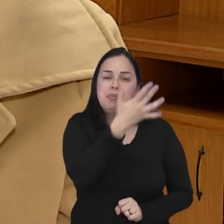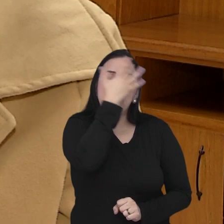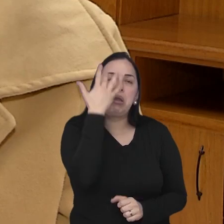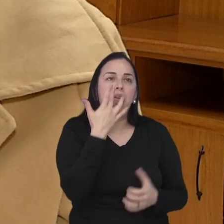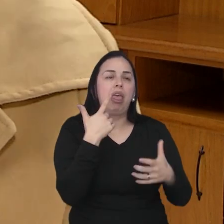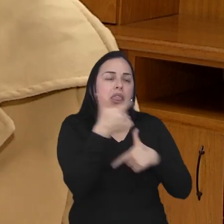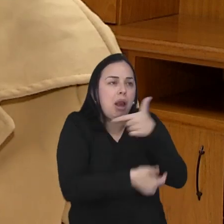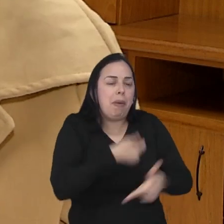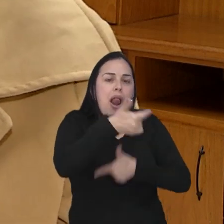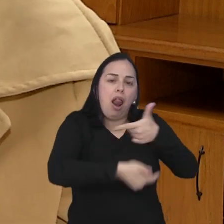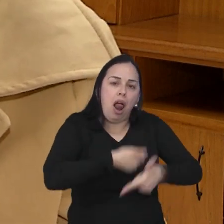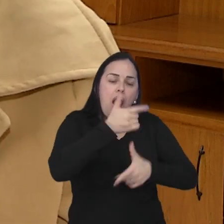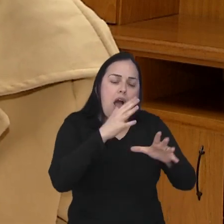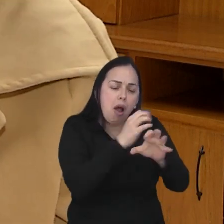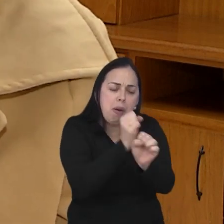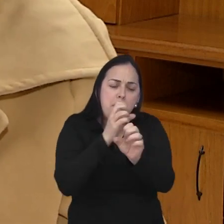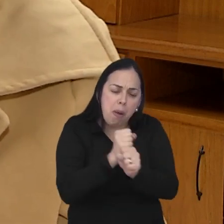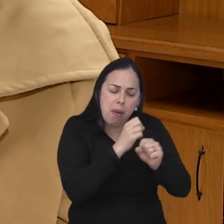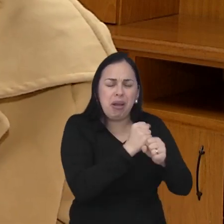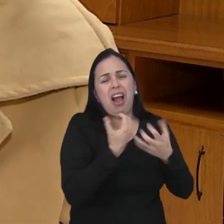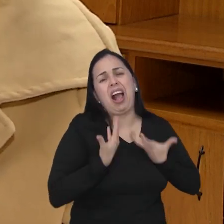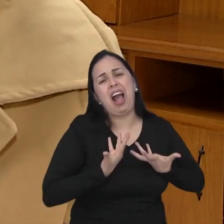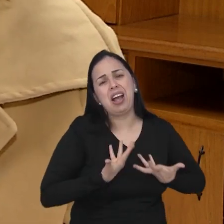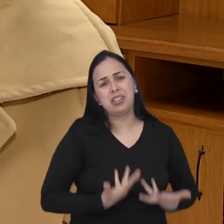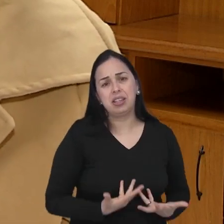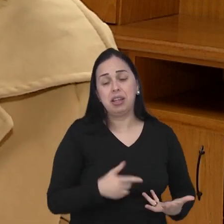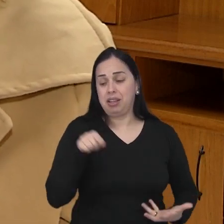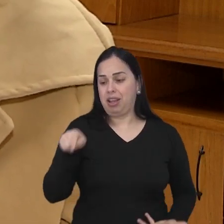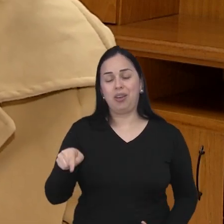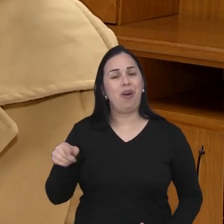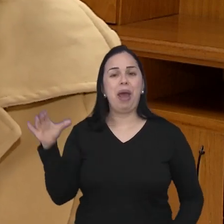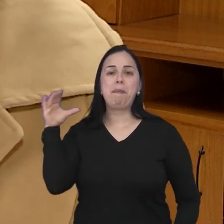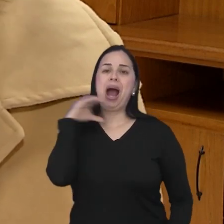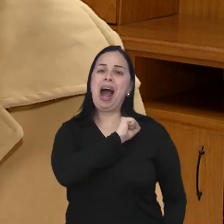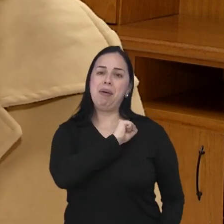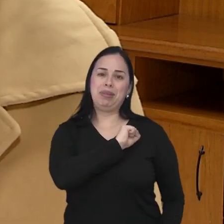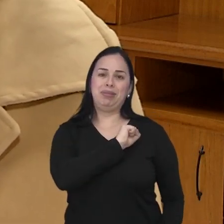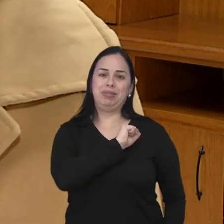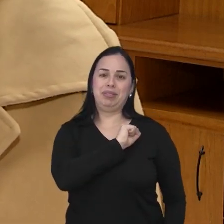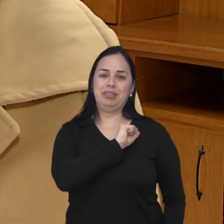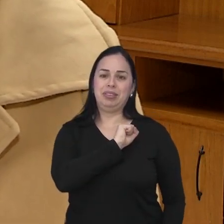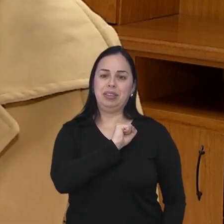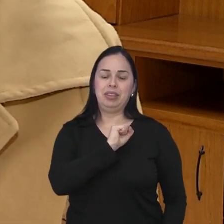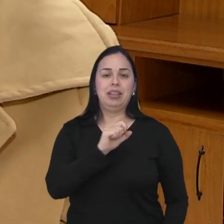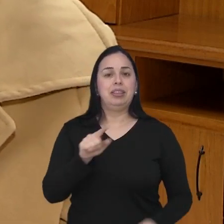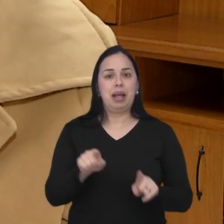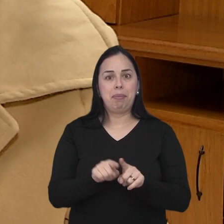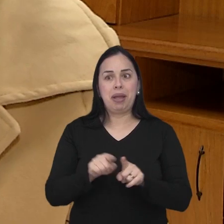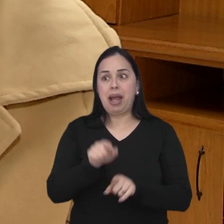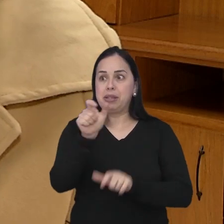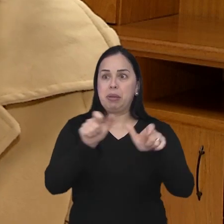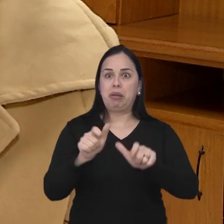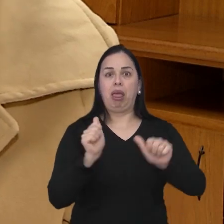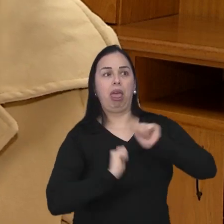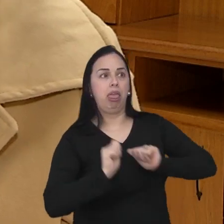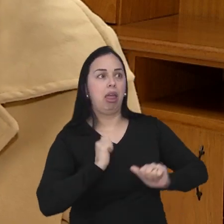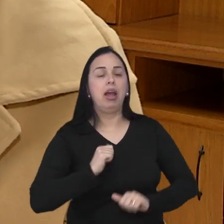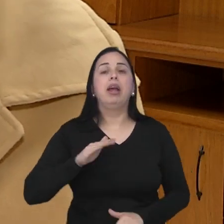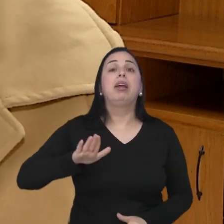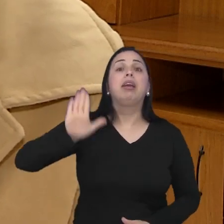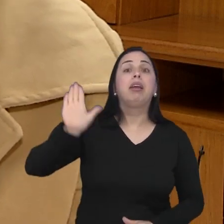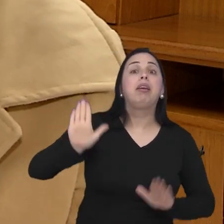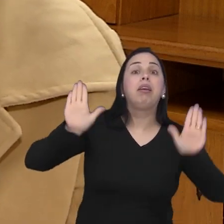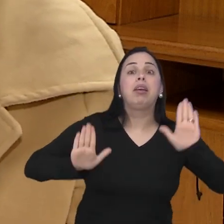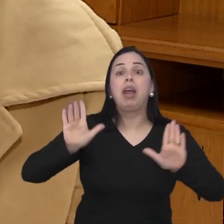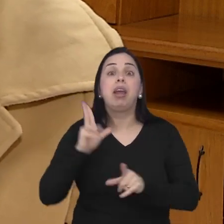ficam cansadas. Então, a urna ela facilitou, deixou mais rápido todo o processo, tirou aquela ansiedade das pessoas